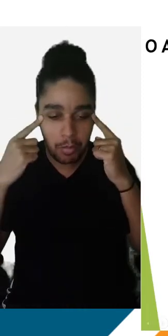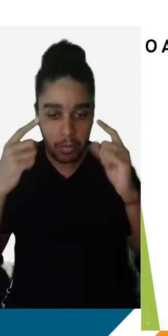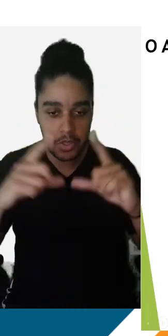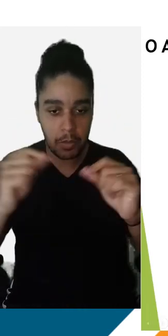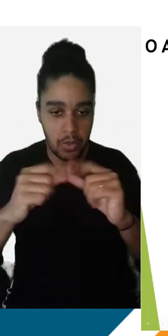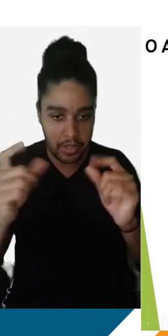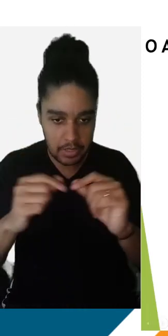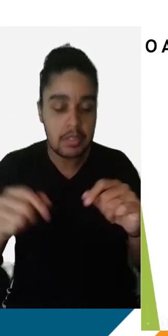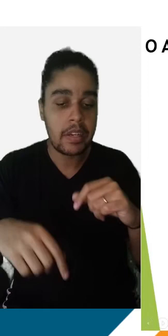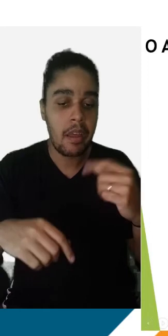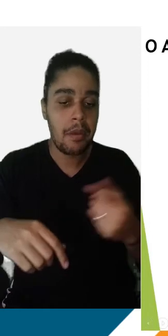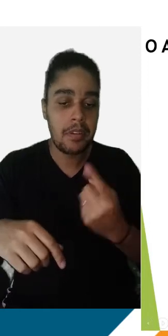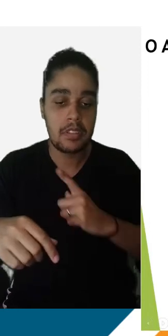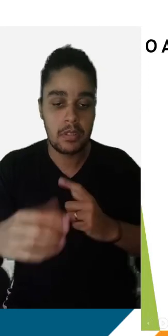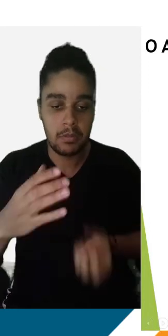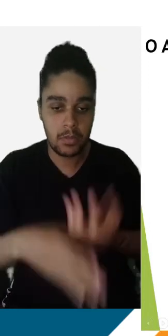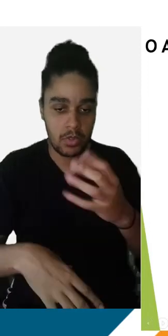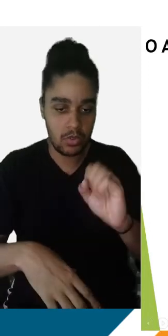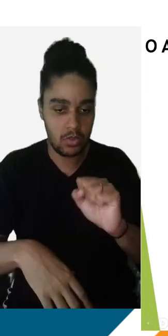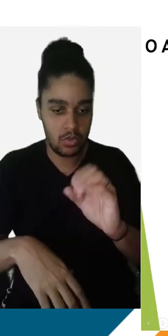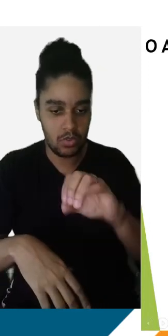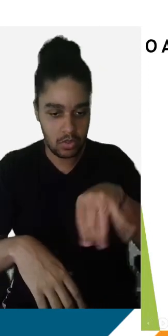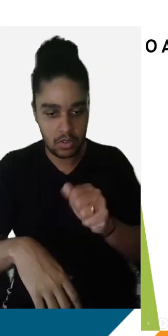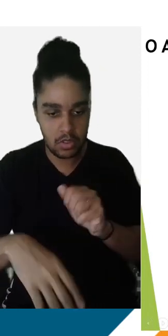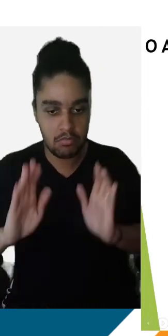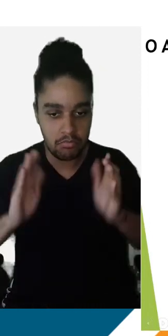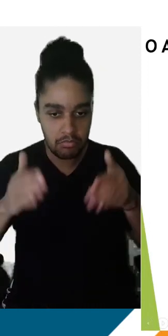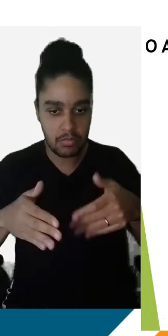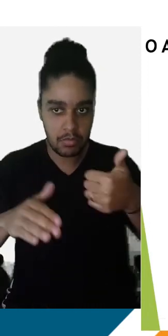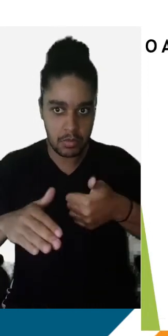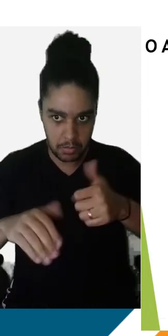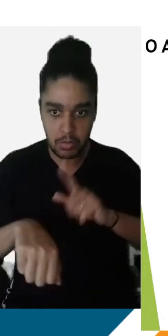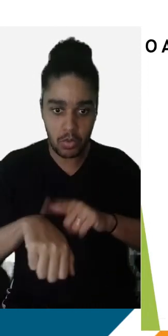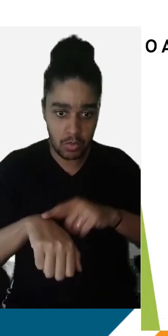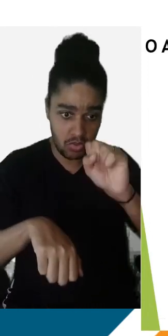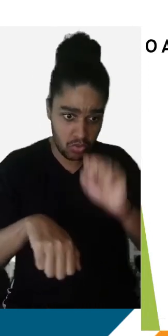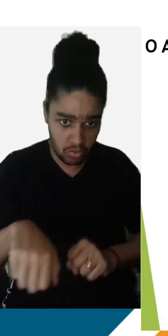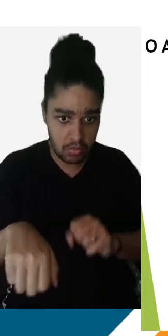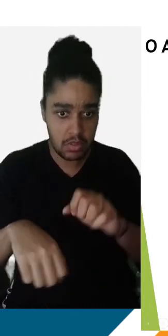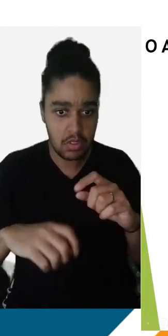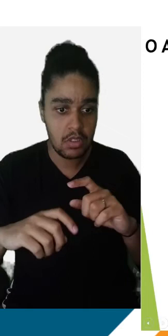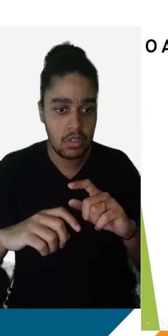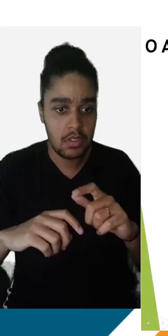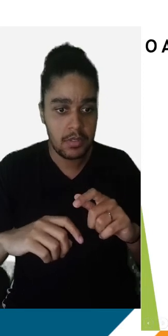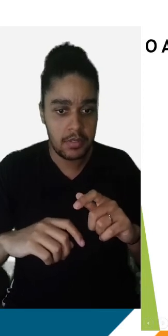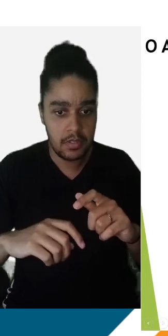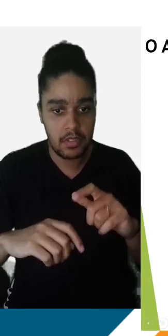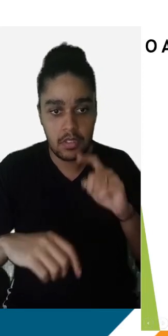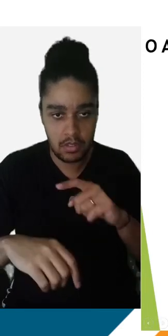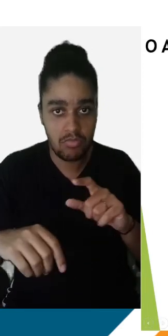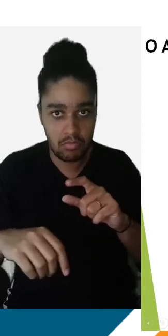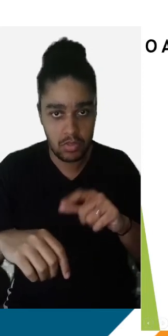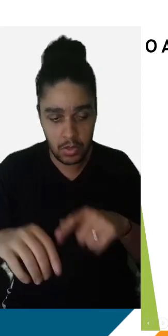né. Então, a gente vai ter uma produção de soja no Brasil que se concentrava num primeiro momento na região sul, né, aqui